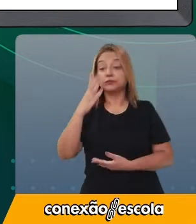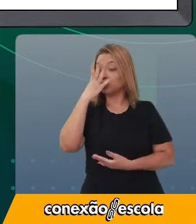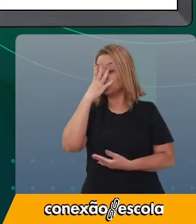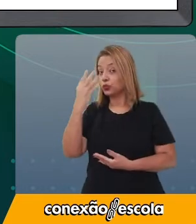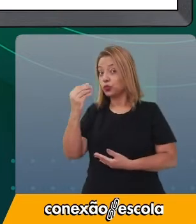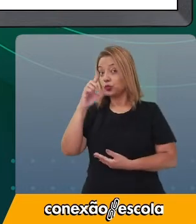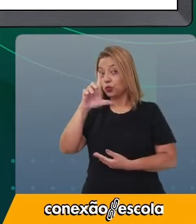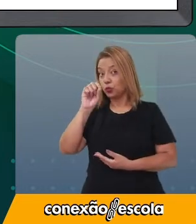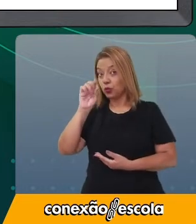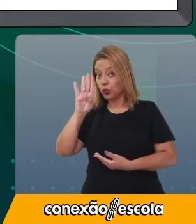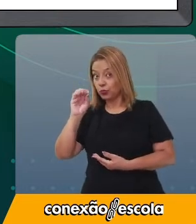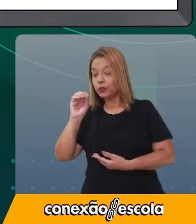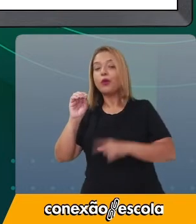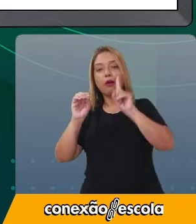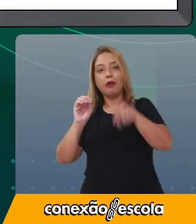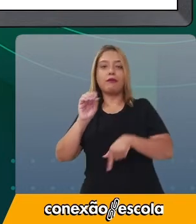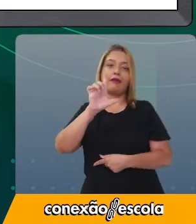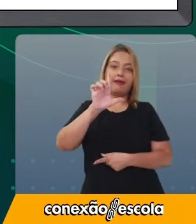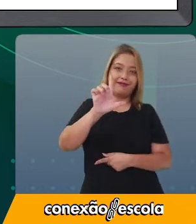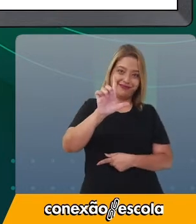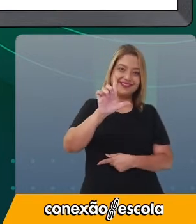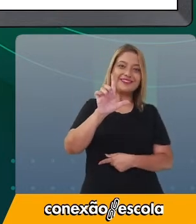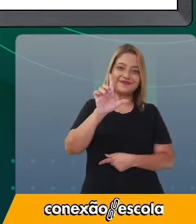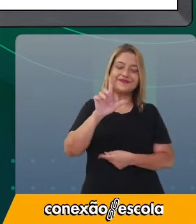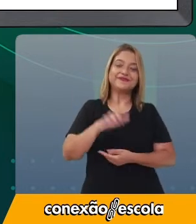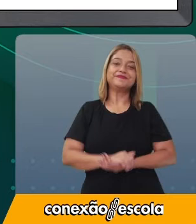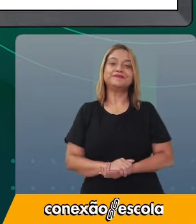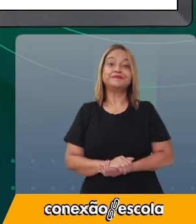Lobo. L.